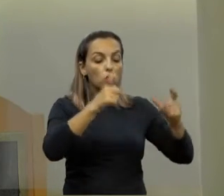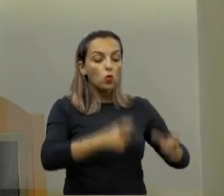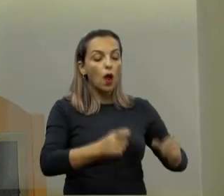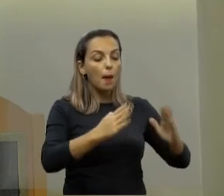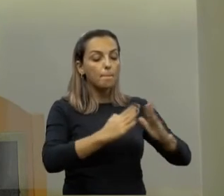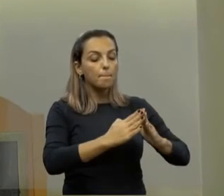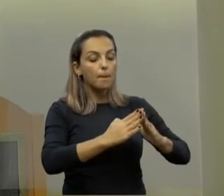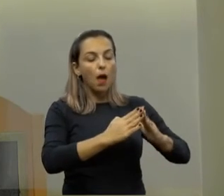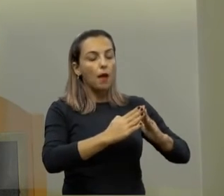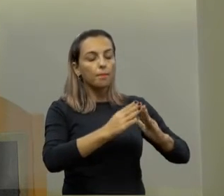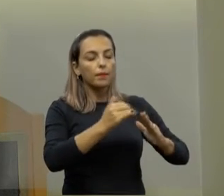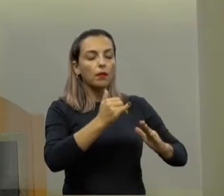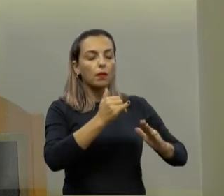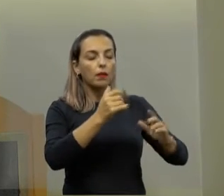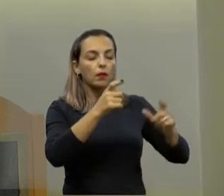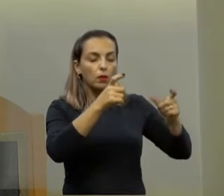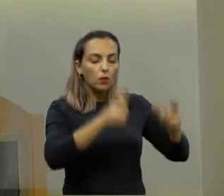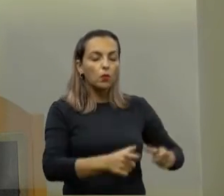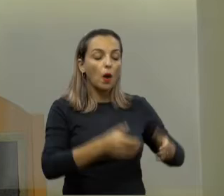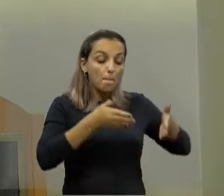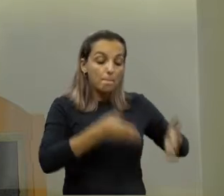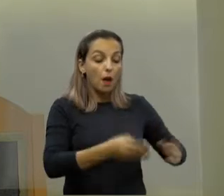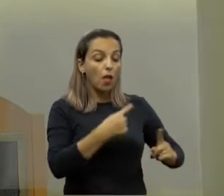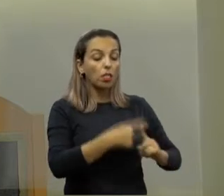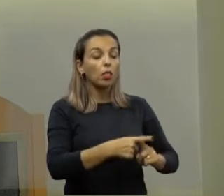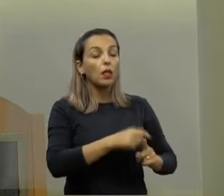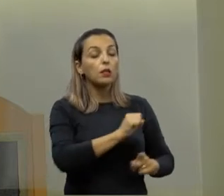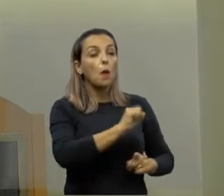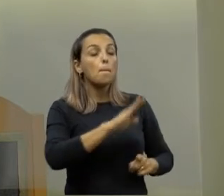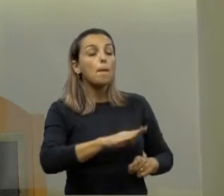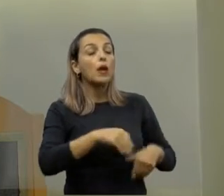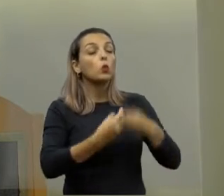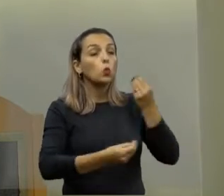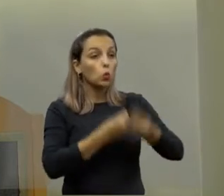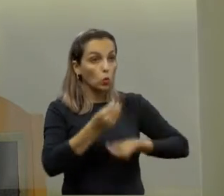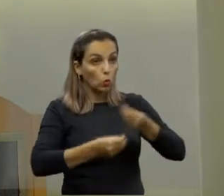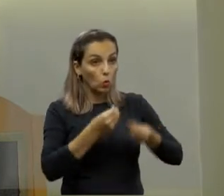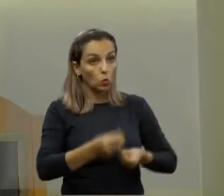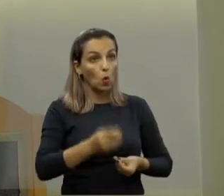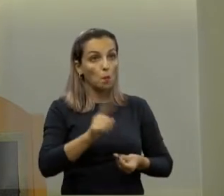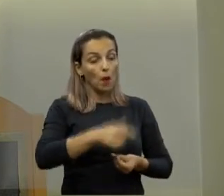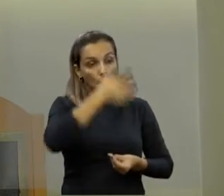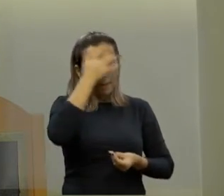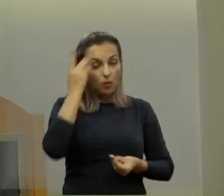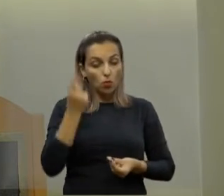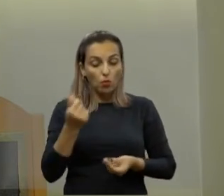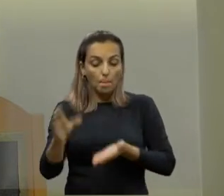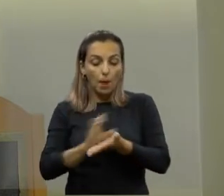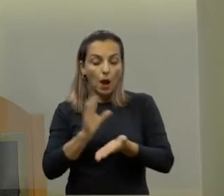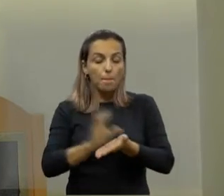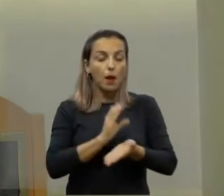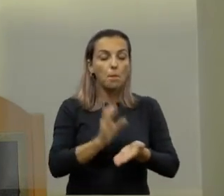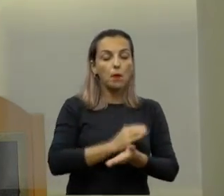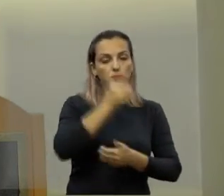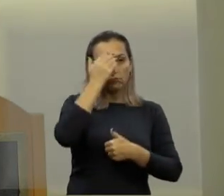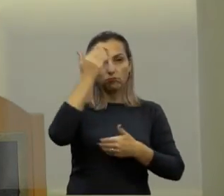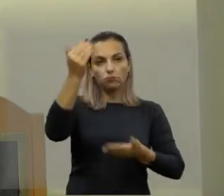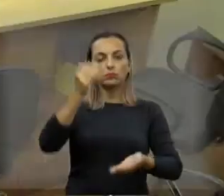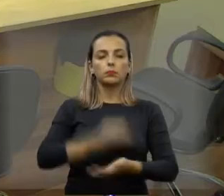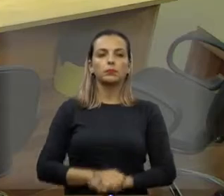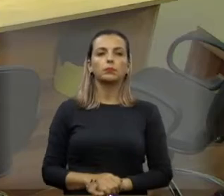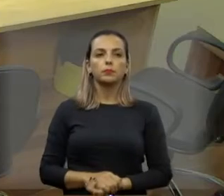não podemos esses hinos populosos ganhar dinheiro nas contas da nossa população Muito obrigado presidente